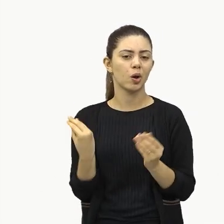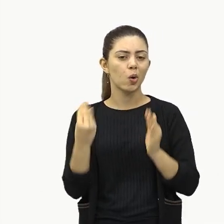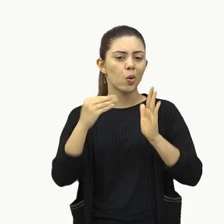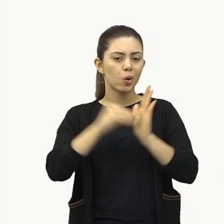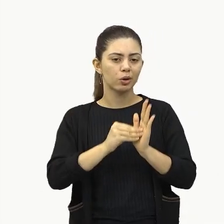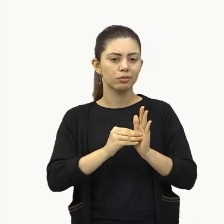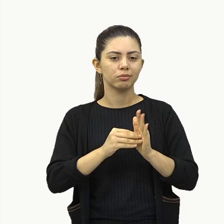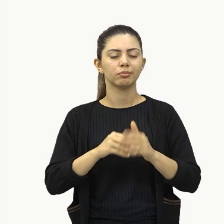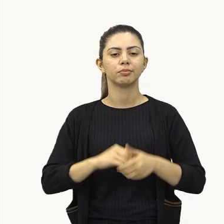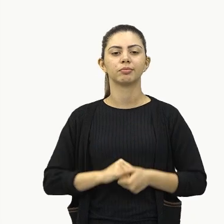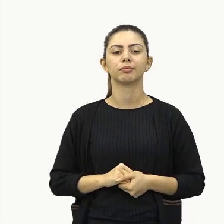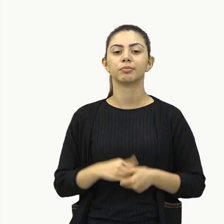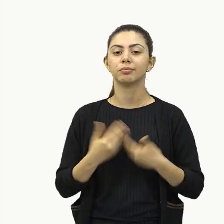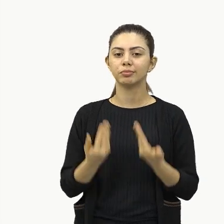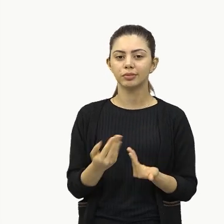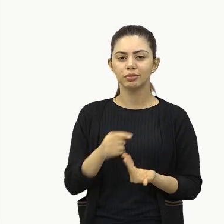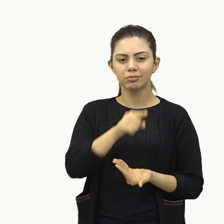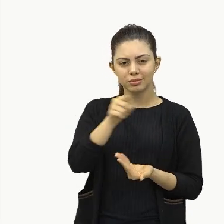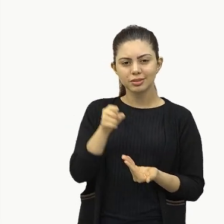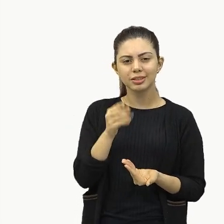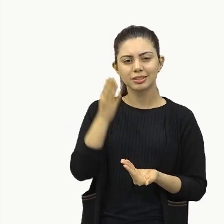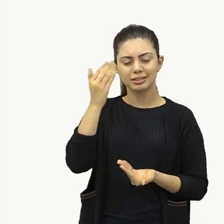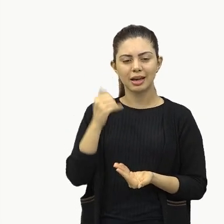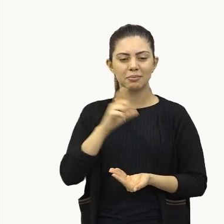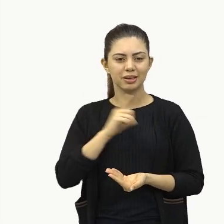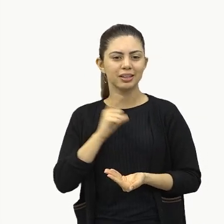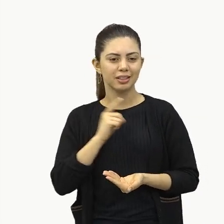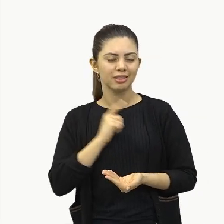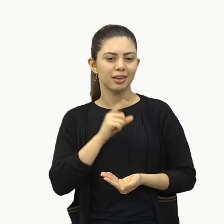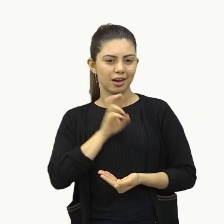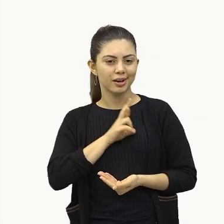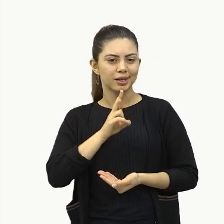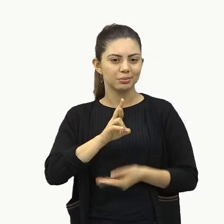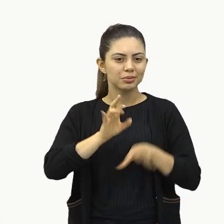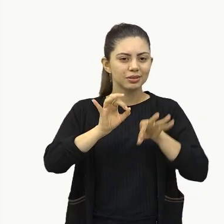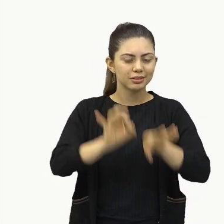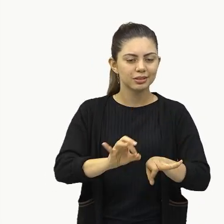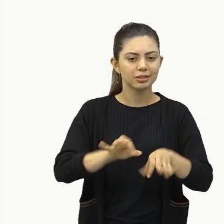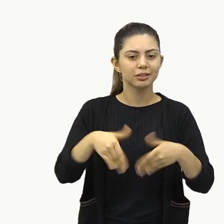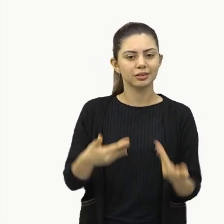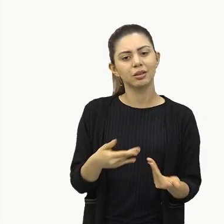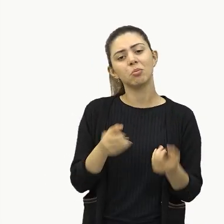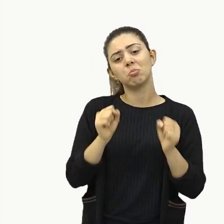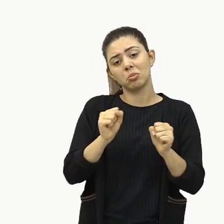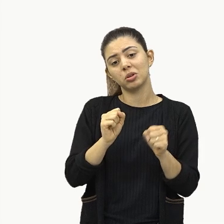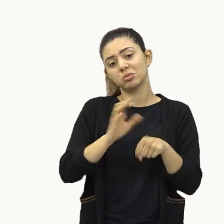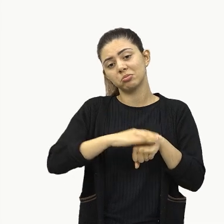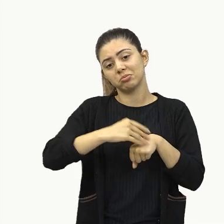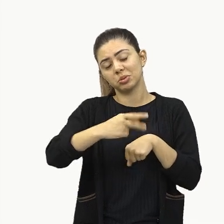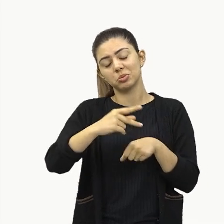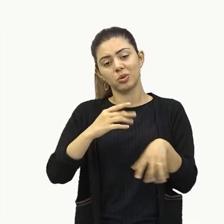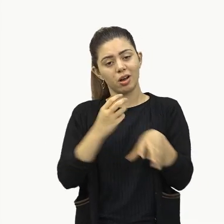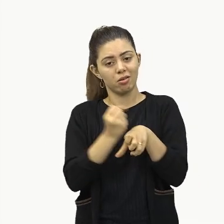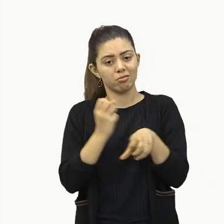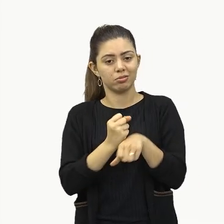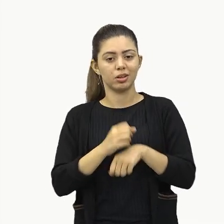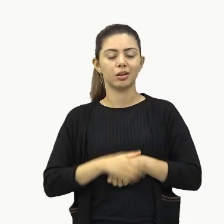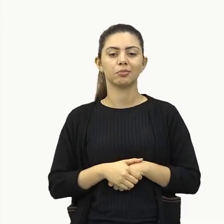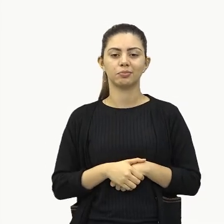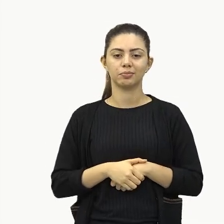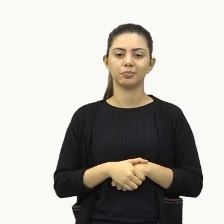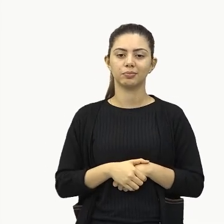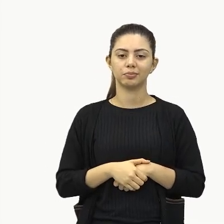que existe raiz quadrada exata tanto de 9 e 16, você poderia já efetuar o cálculo